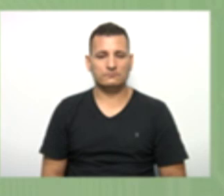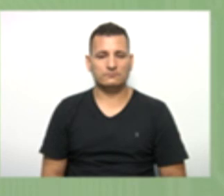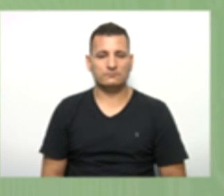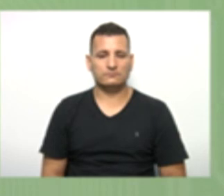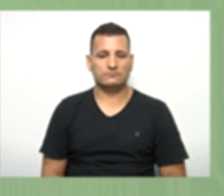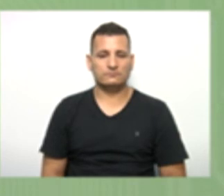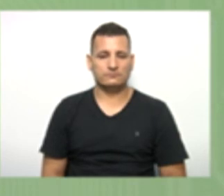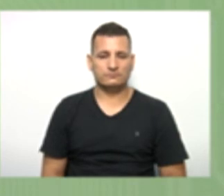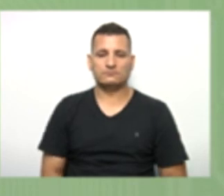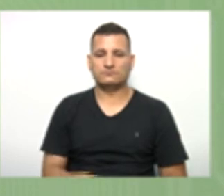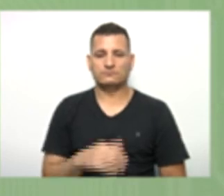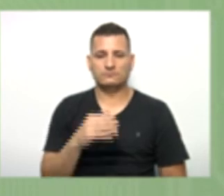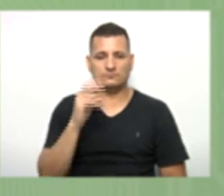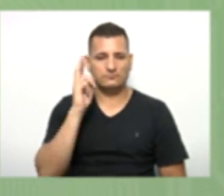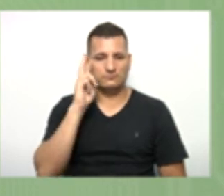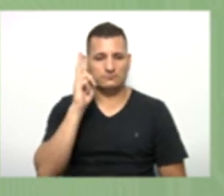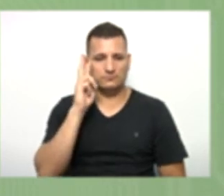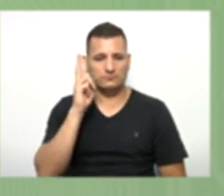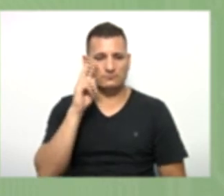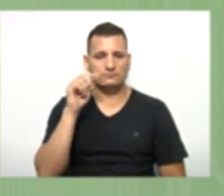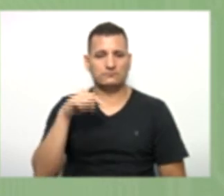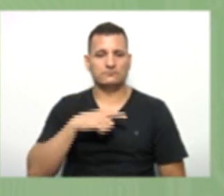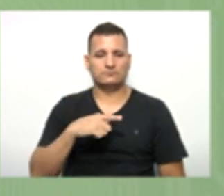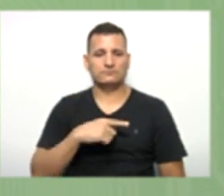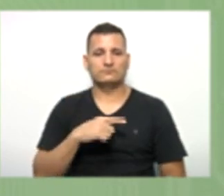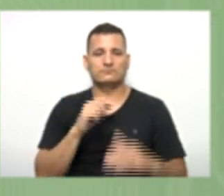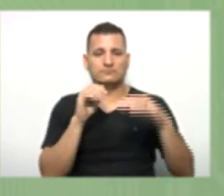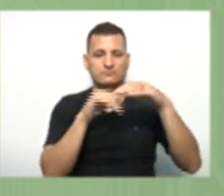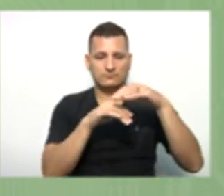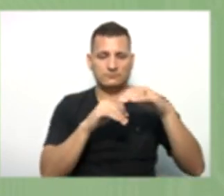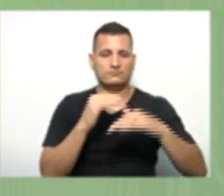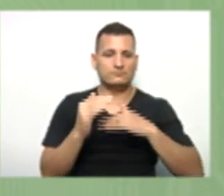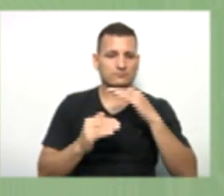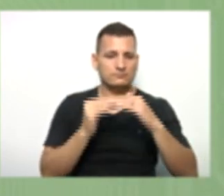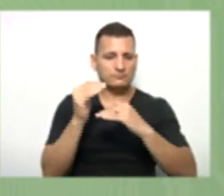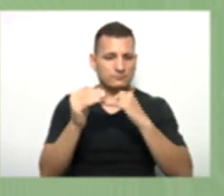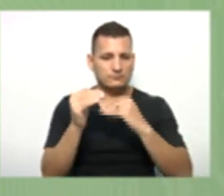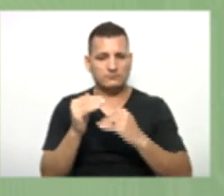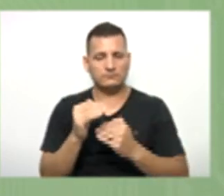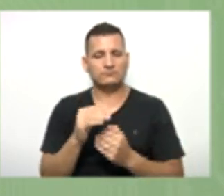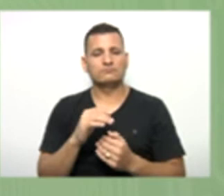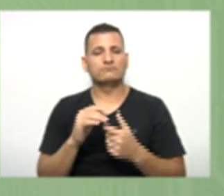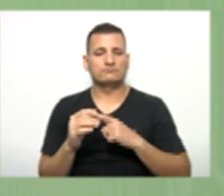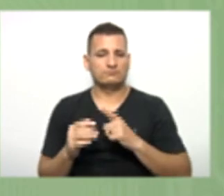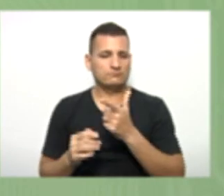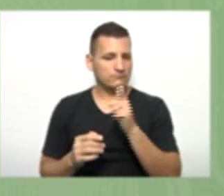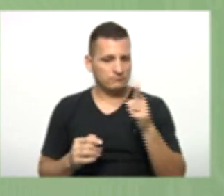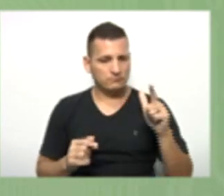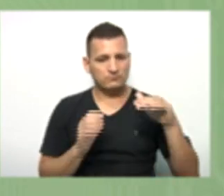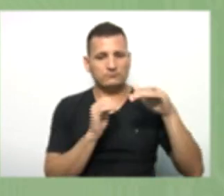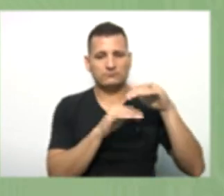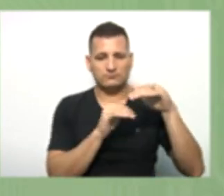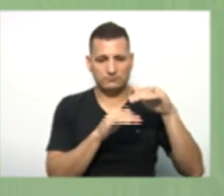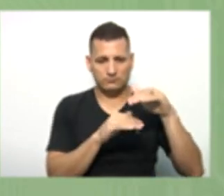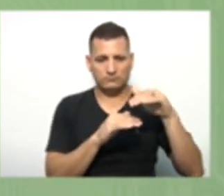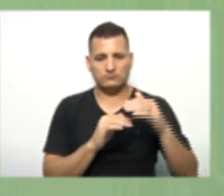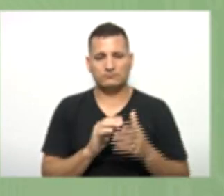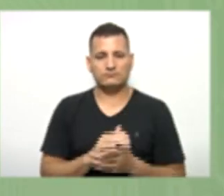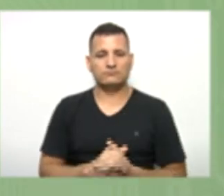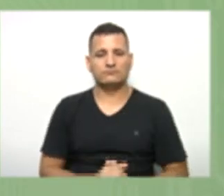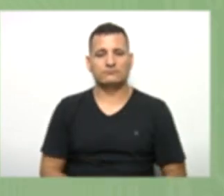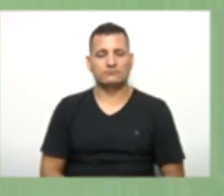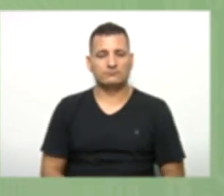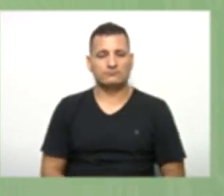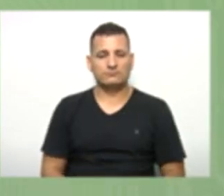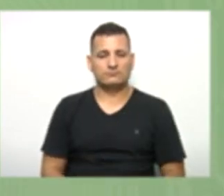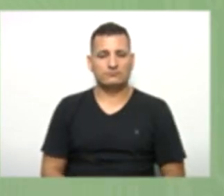R$2.500. Lembrando, né, nós temos aqui a reserva de desenvolvimento, outras reservas que no caso eles criaram